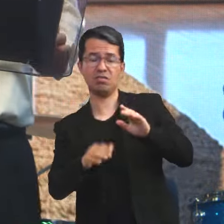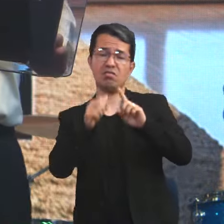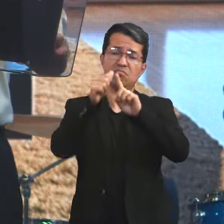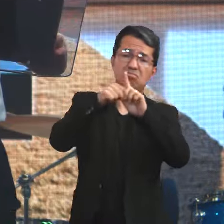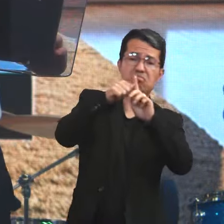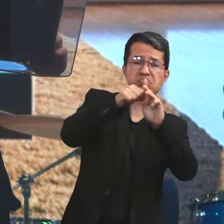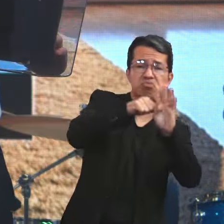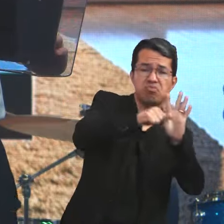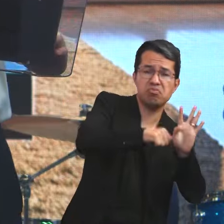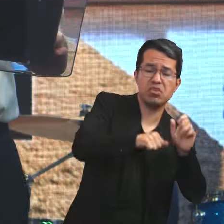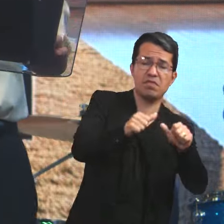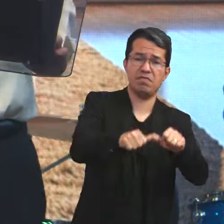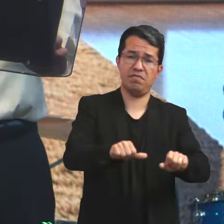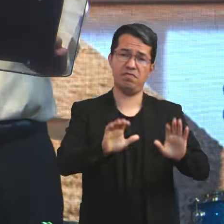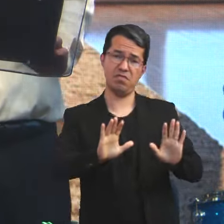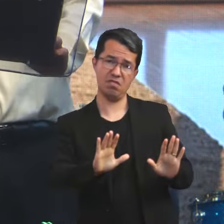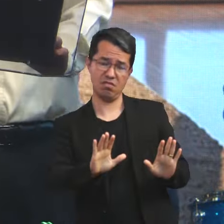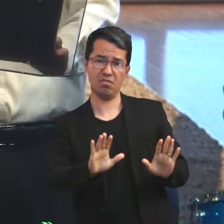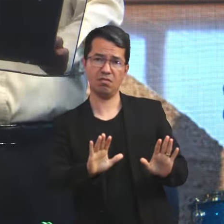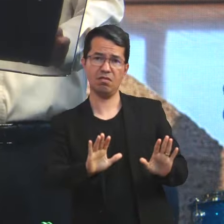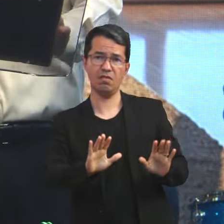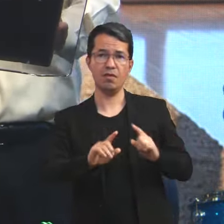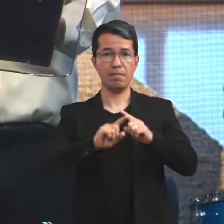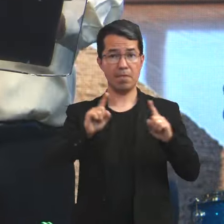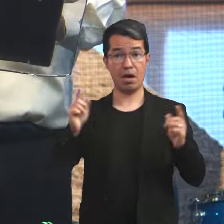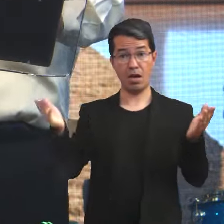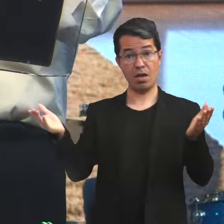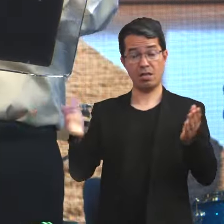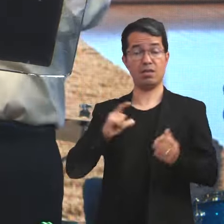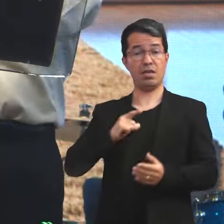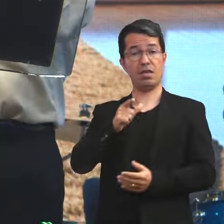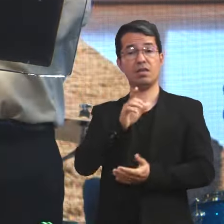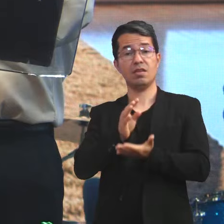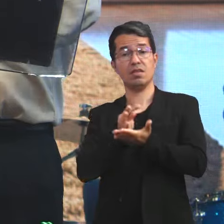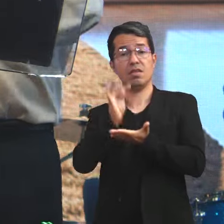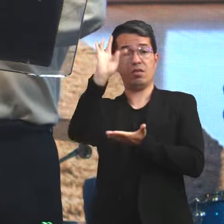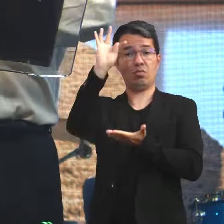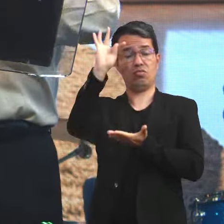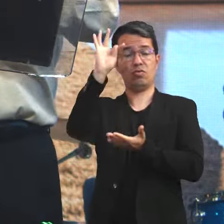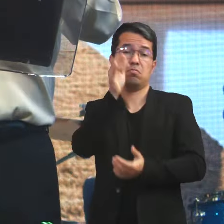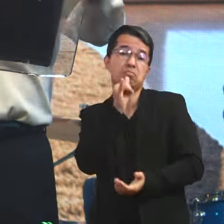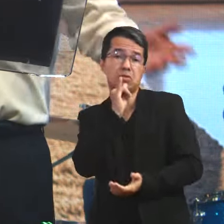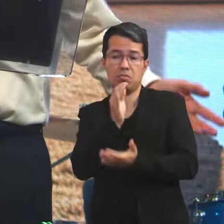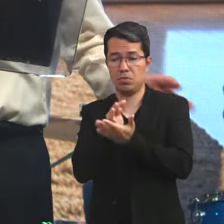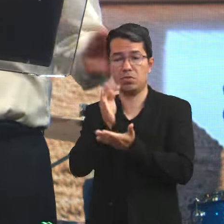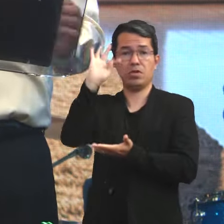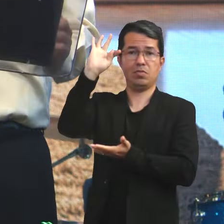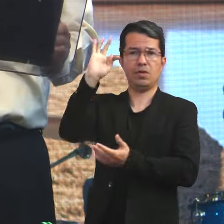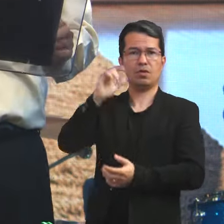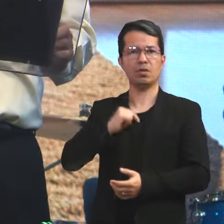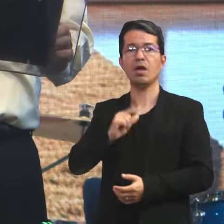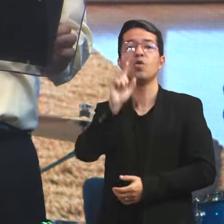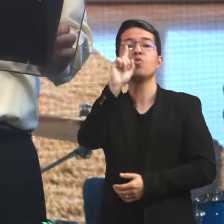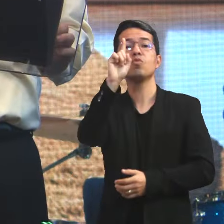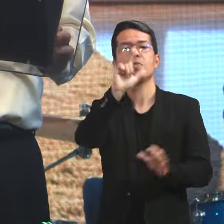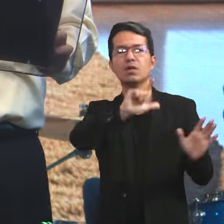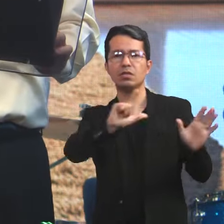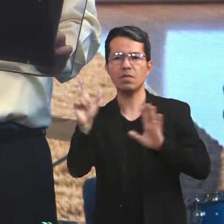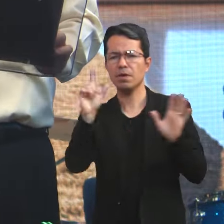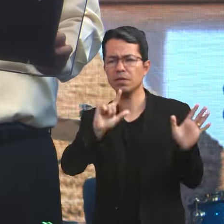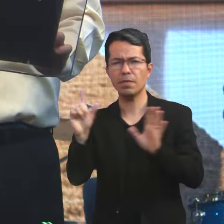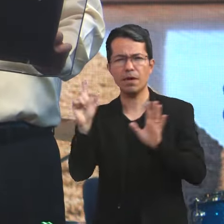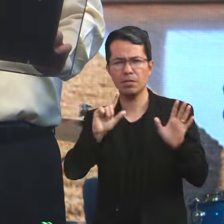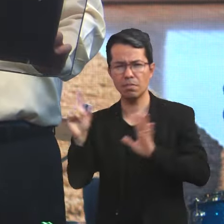mes vees alguns meses cas de tessica no caso de tessica ele apen